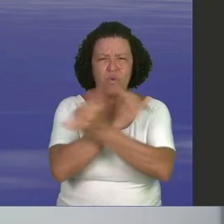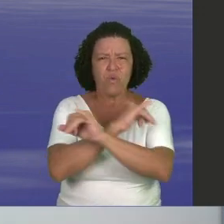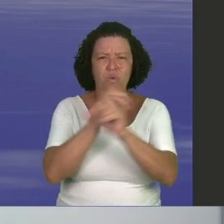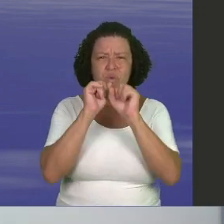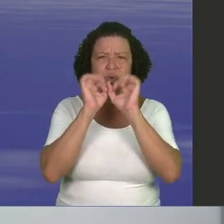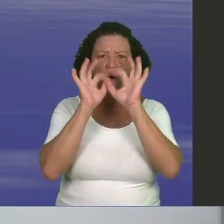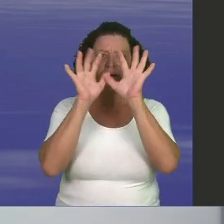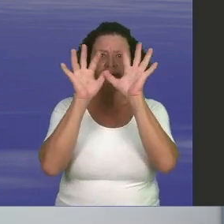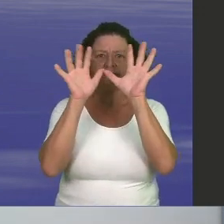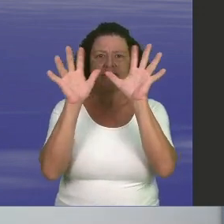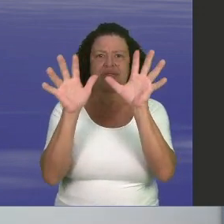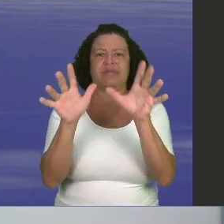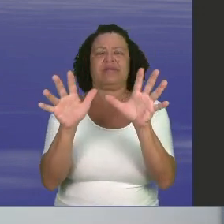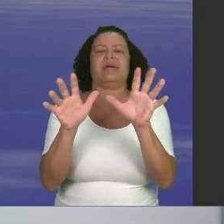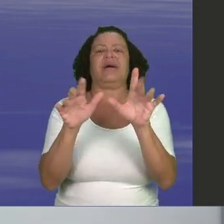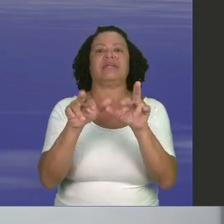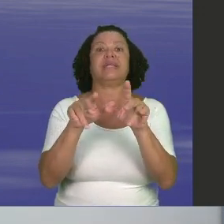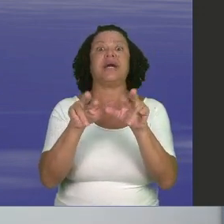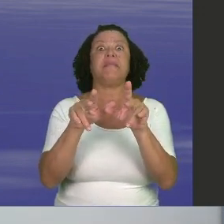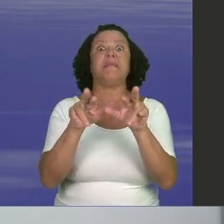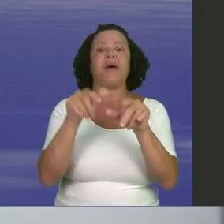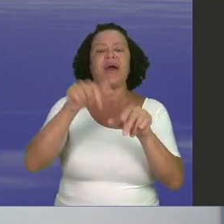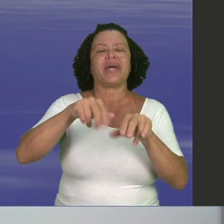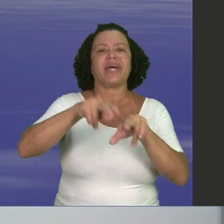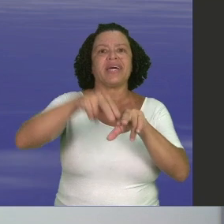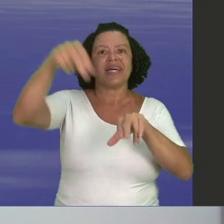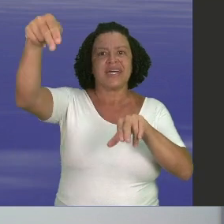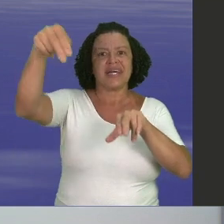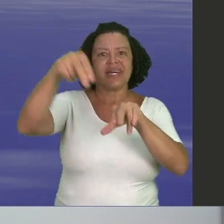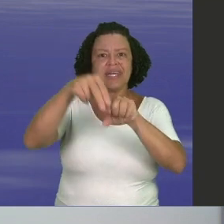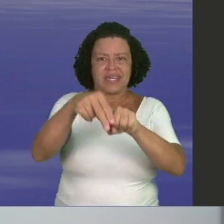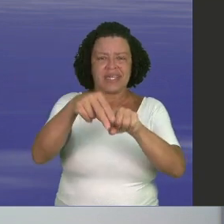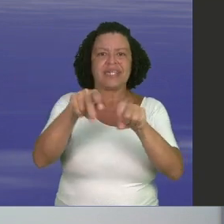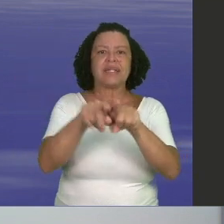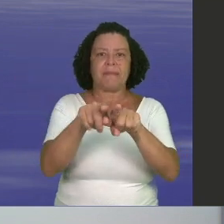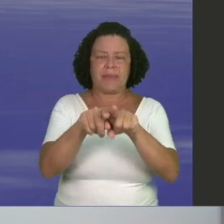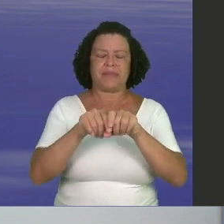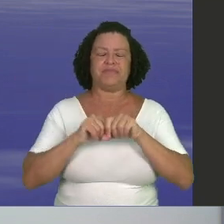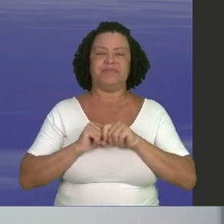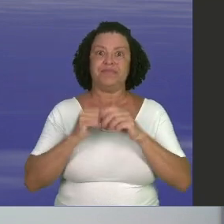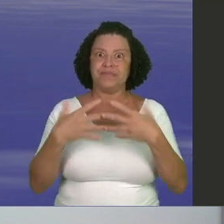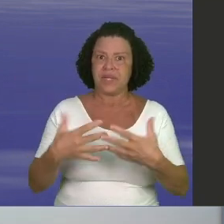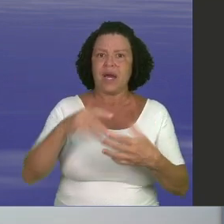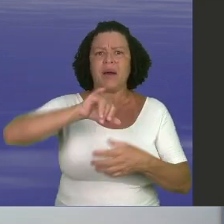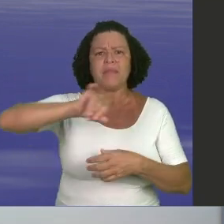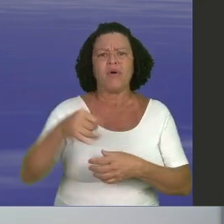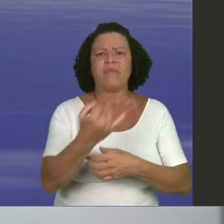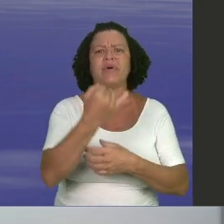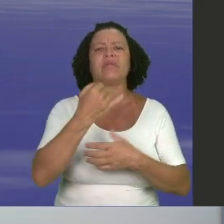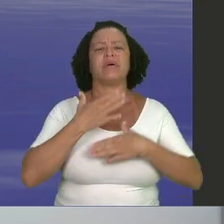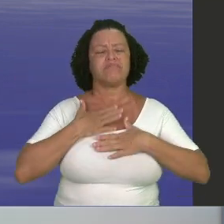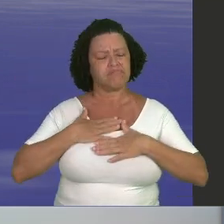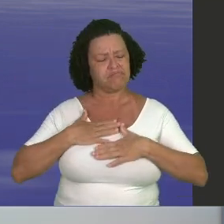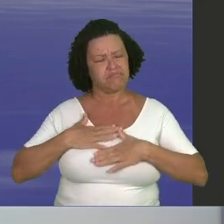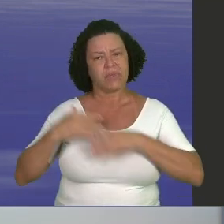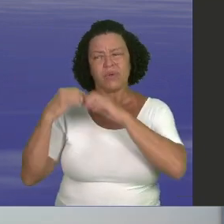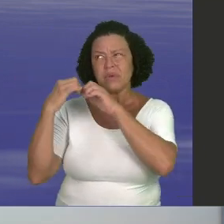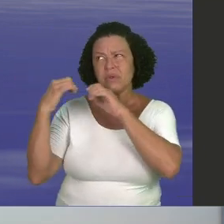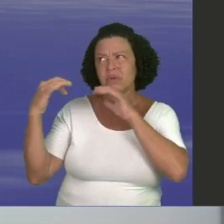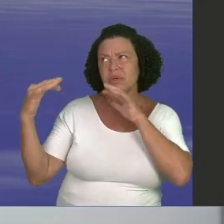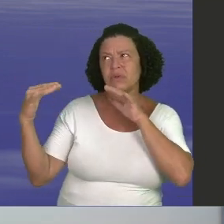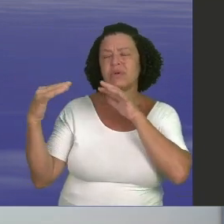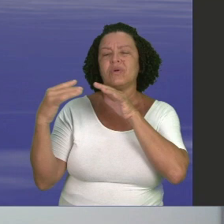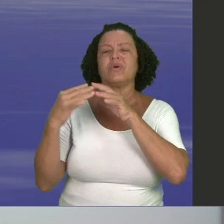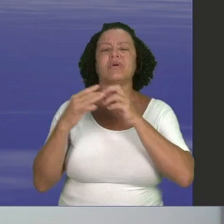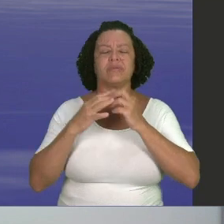nossos irmãos encarnados e desencarnados. Então, aproveitando, vamos nos harmonizar, sintonizar, deixar os